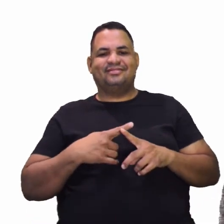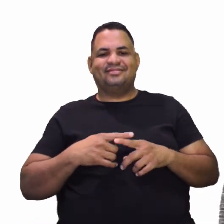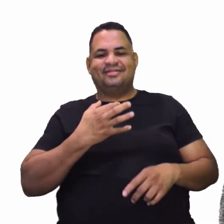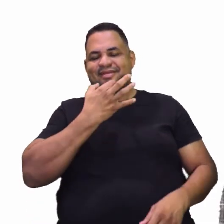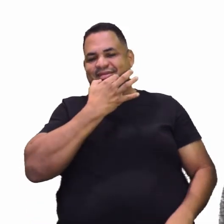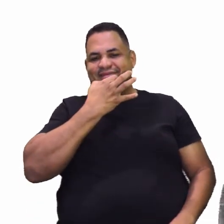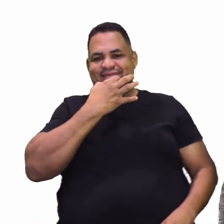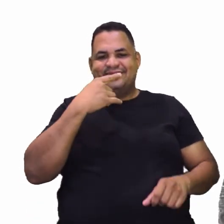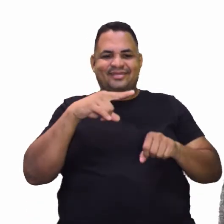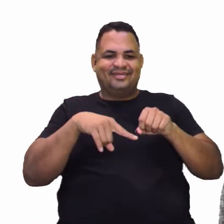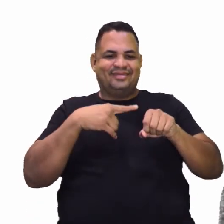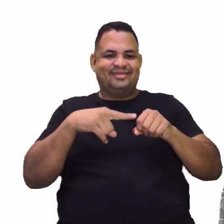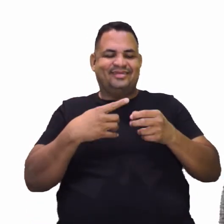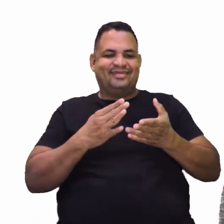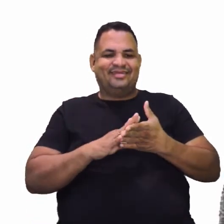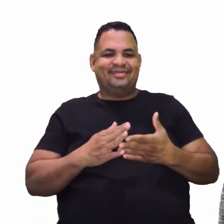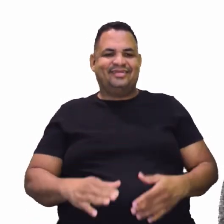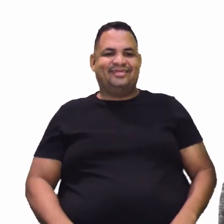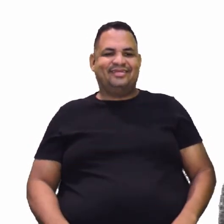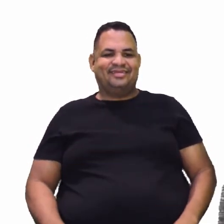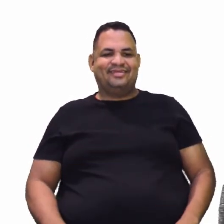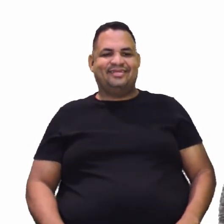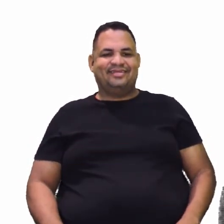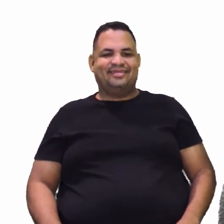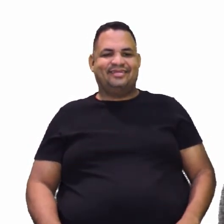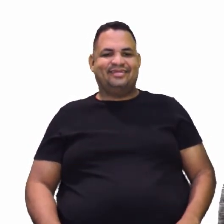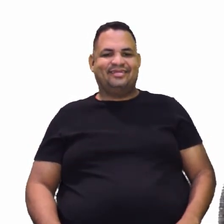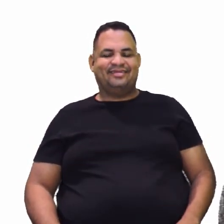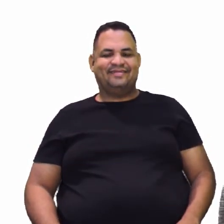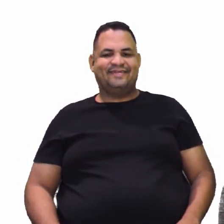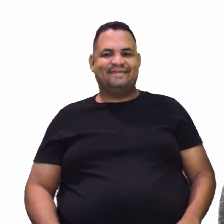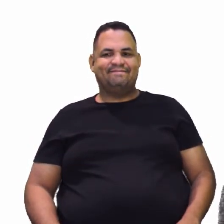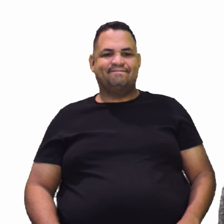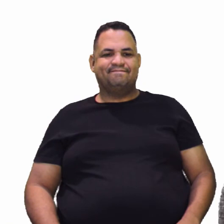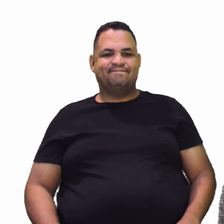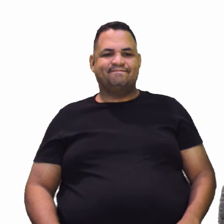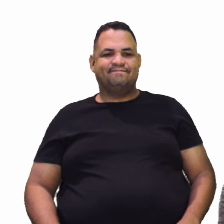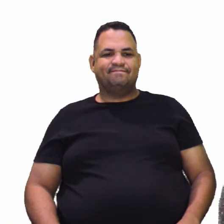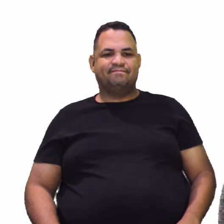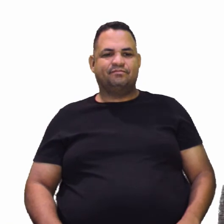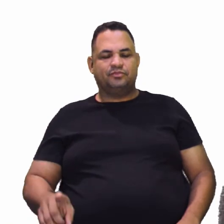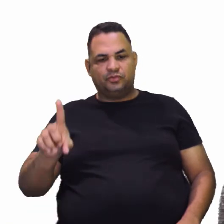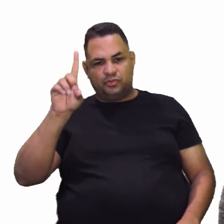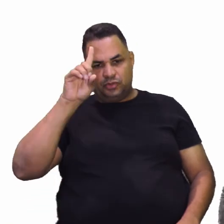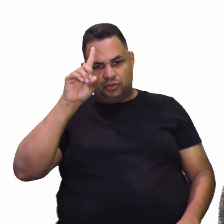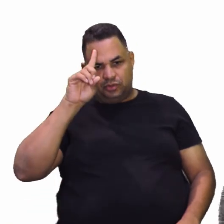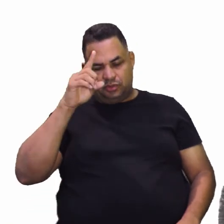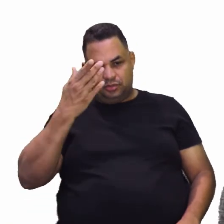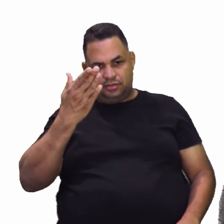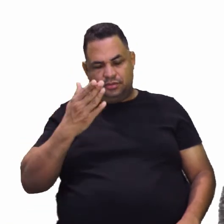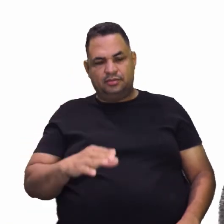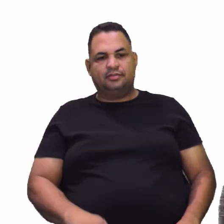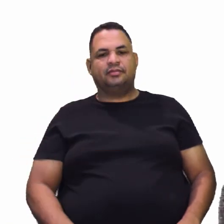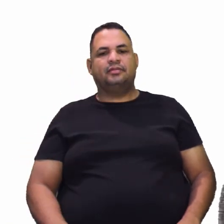é uma loucura. E aí ele fala assim, everyday he comes home late. Todo dia